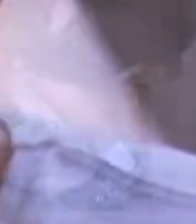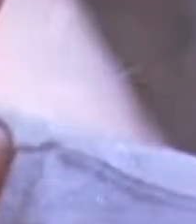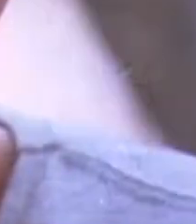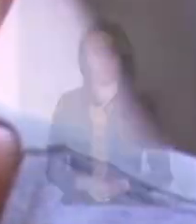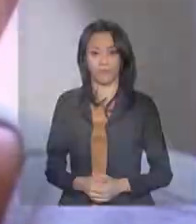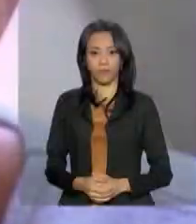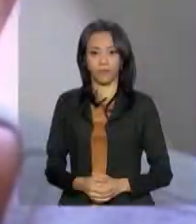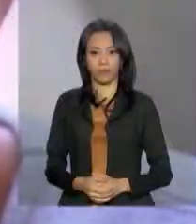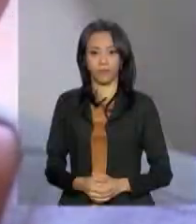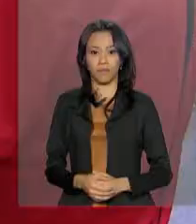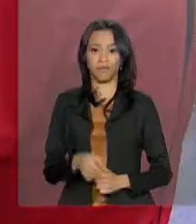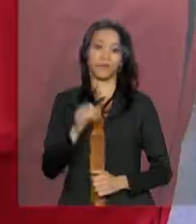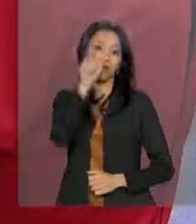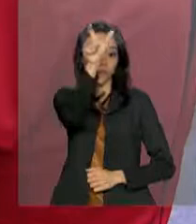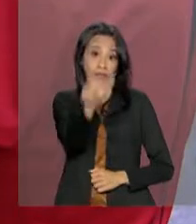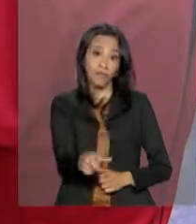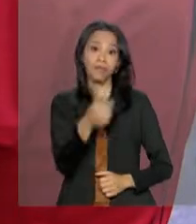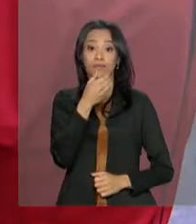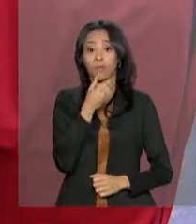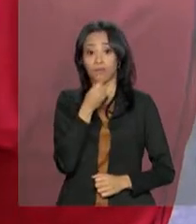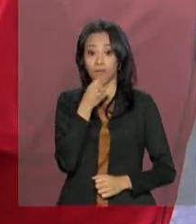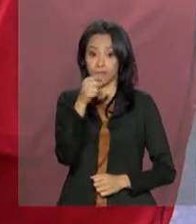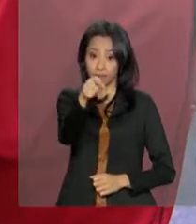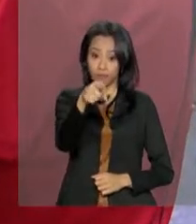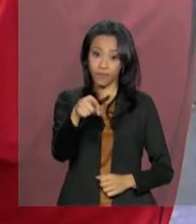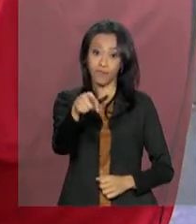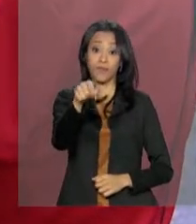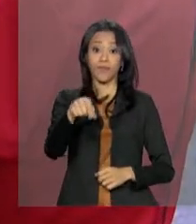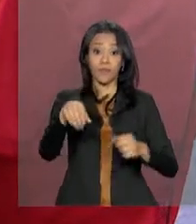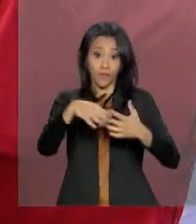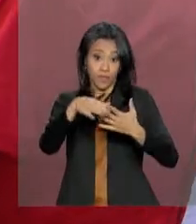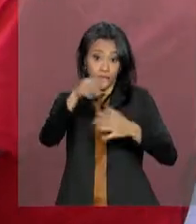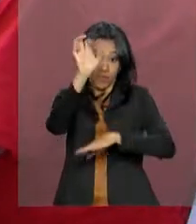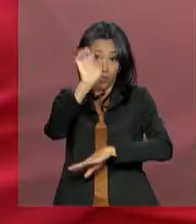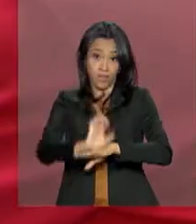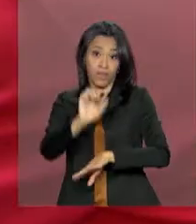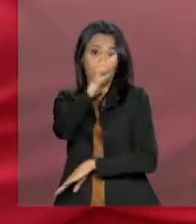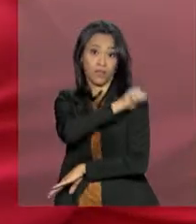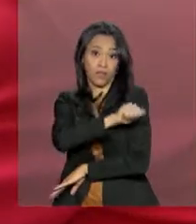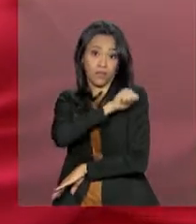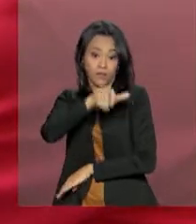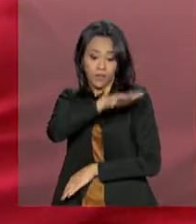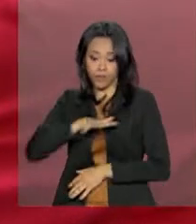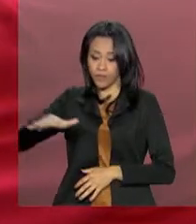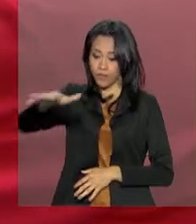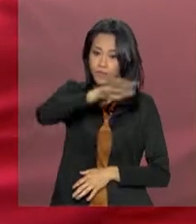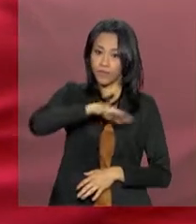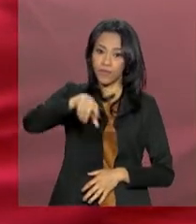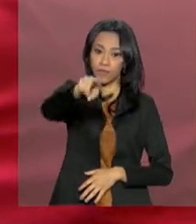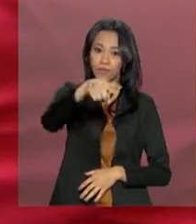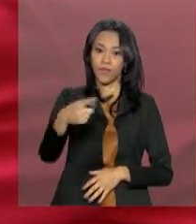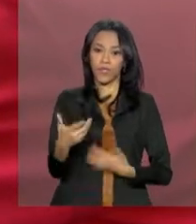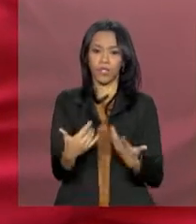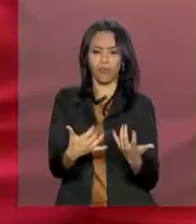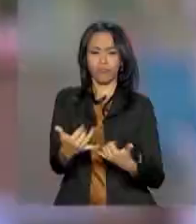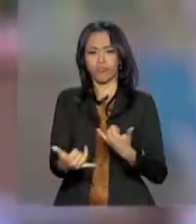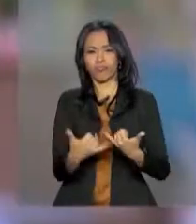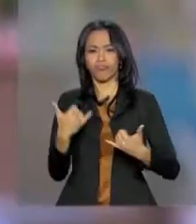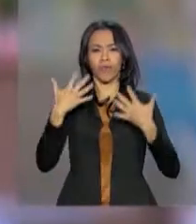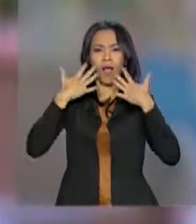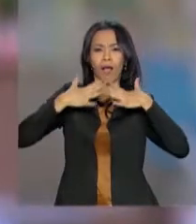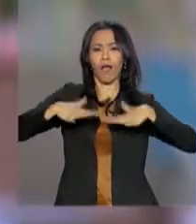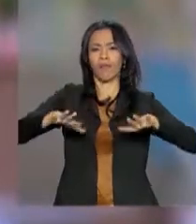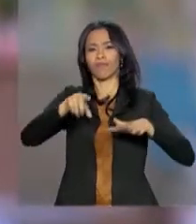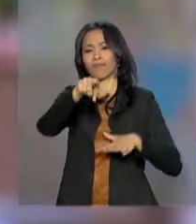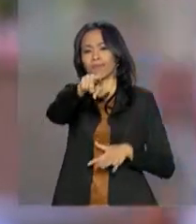encontramos o josé jogando sueca numa praça de botafogo bairro da zona sul do rio de janeiro numa quarta feira à tarde a